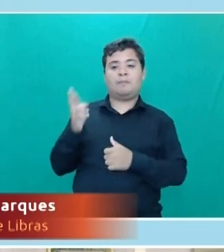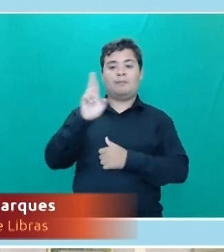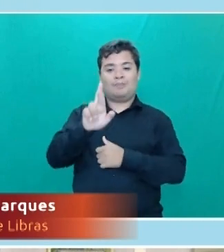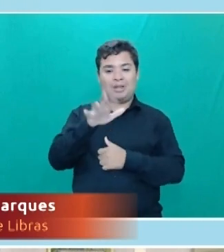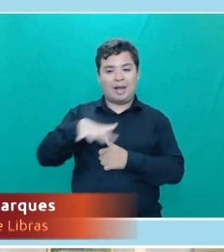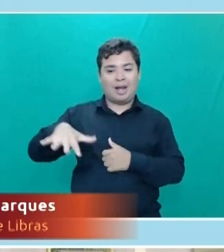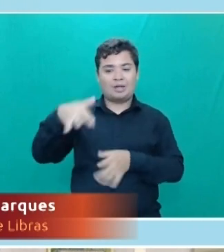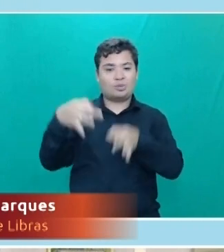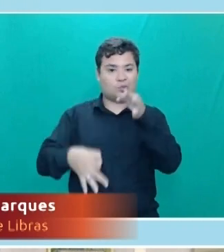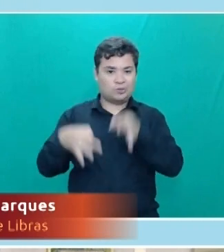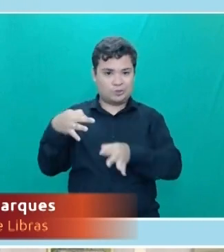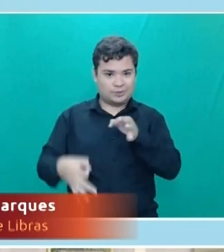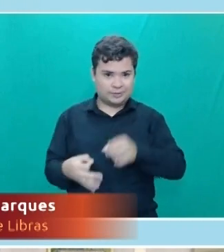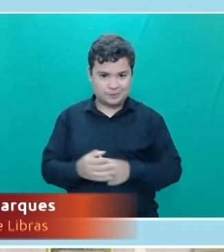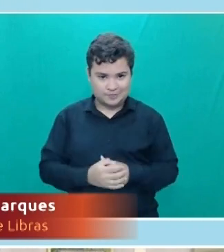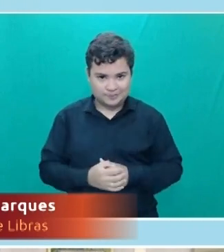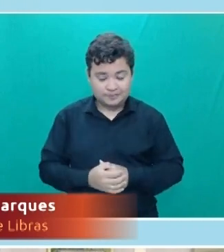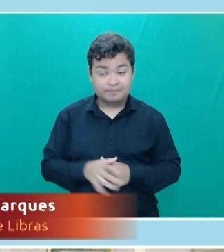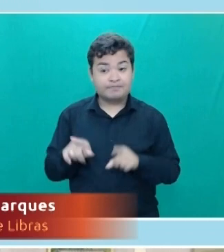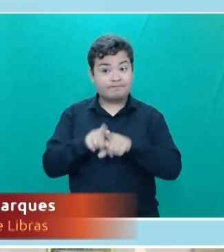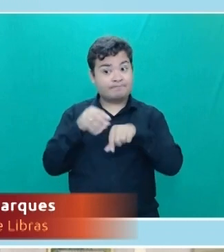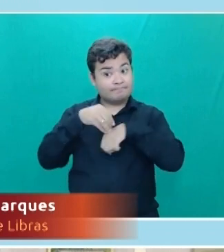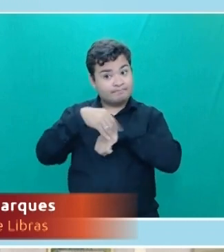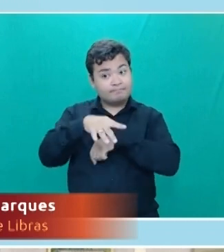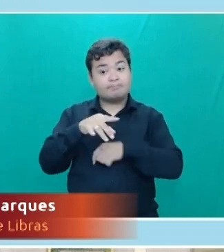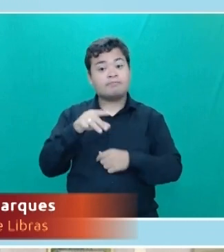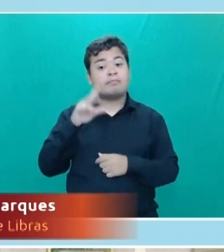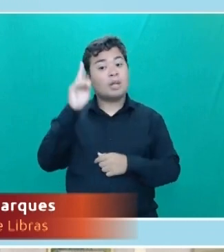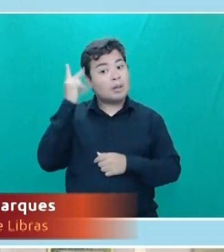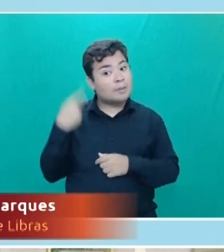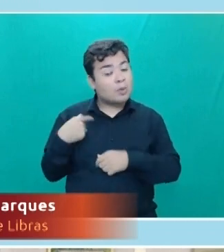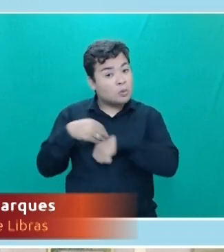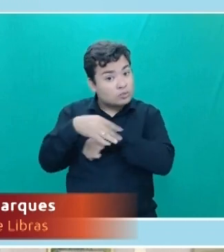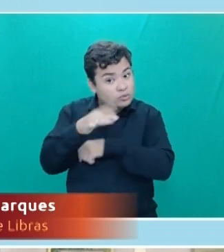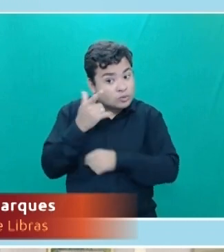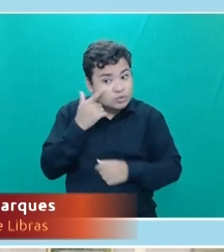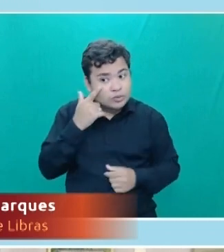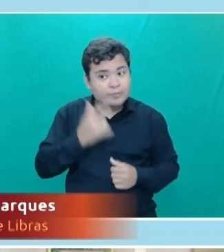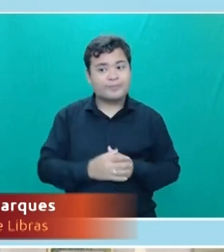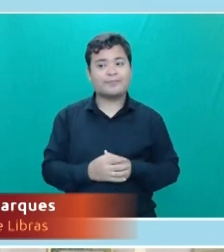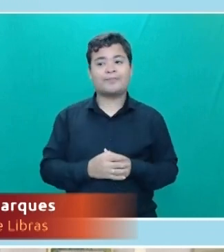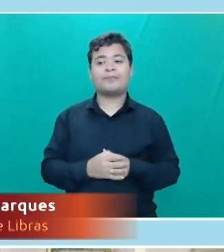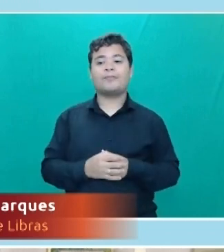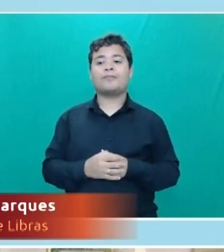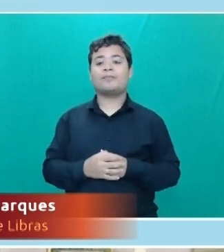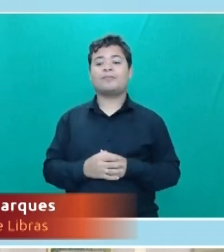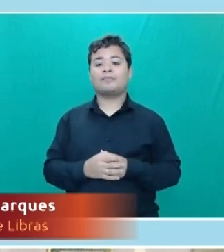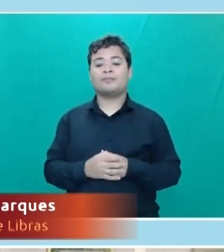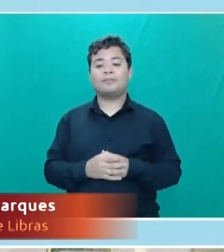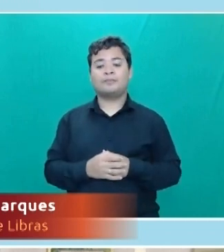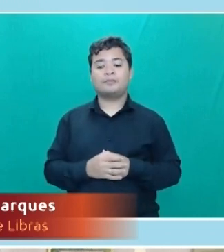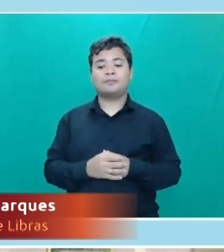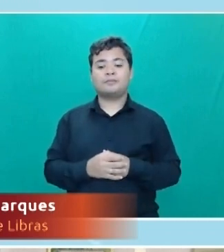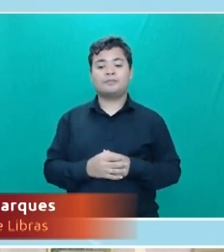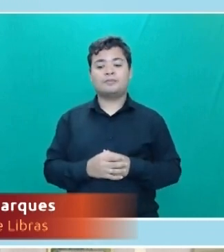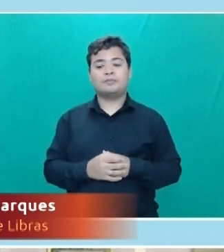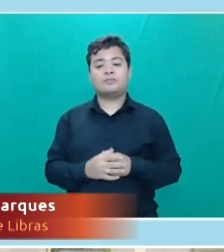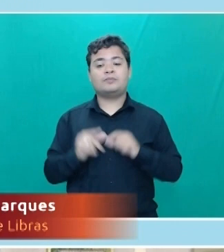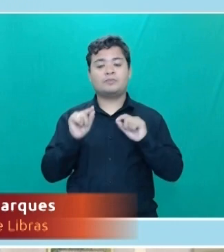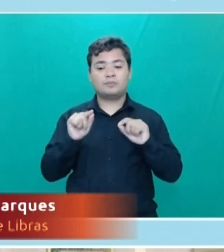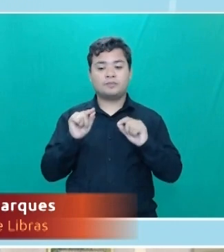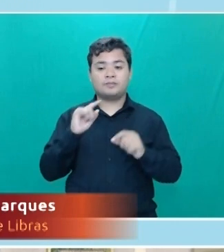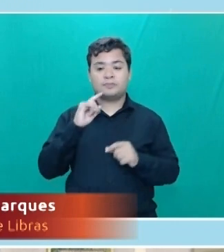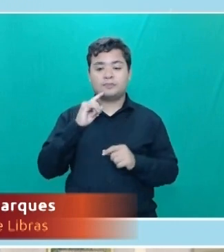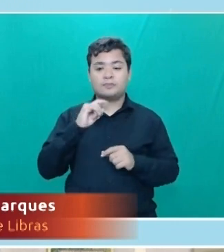Poder Judiciário. E aí, lembrando, Camila, um ponto que o Salomão falou é do